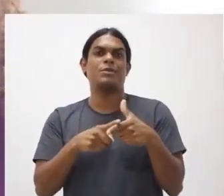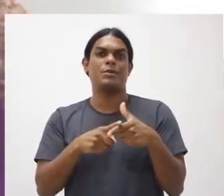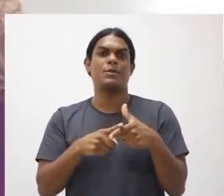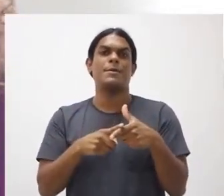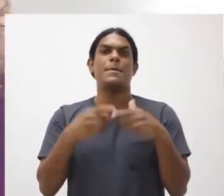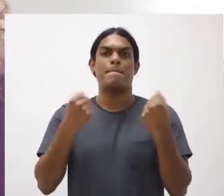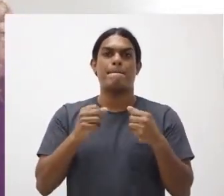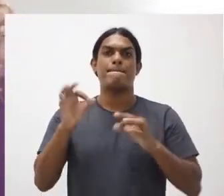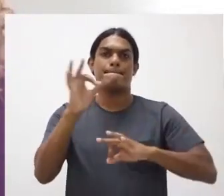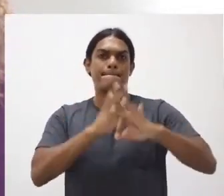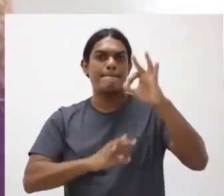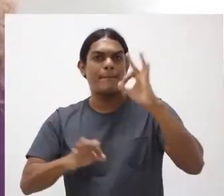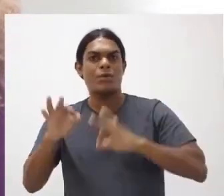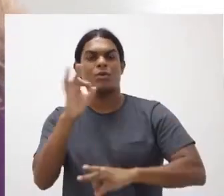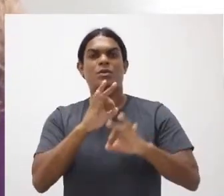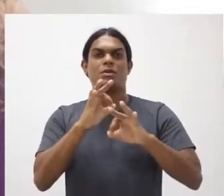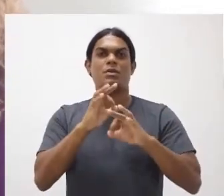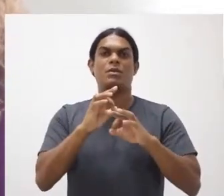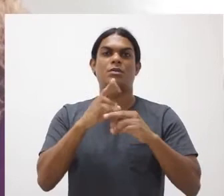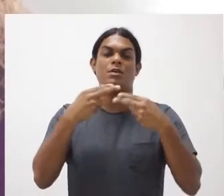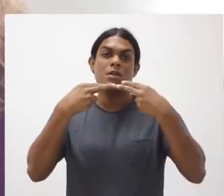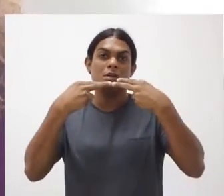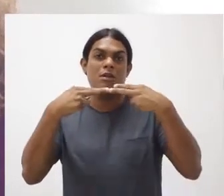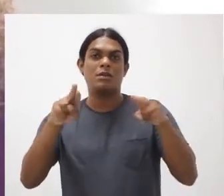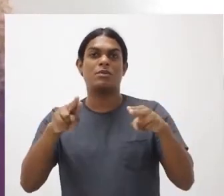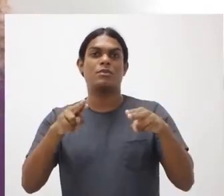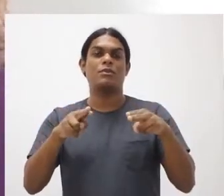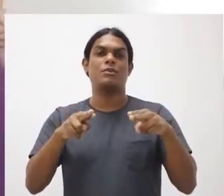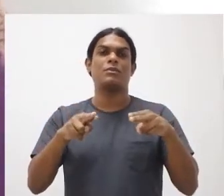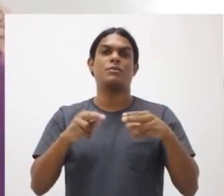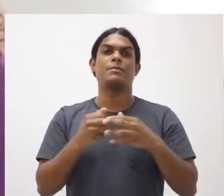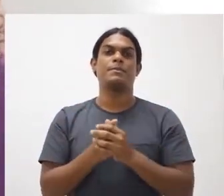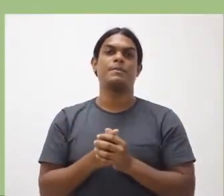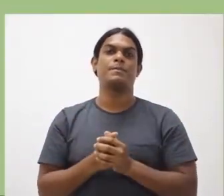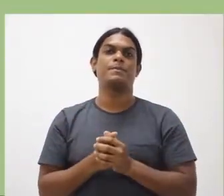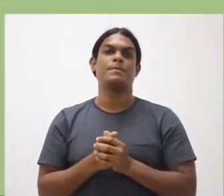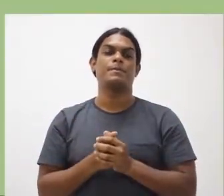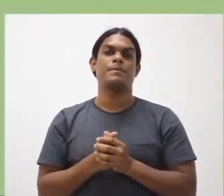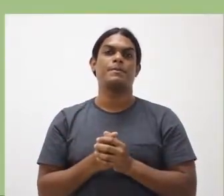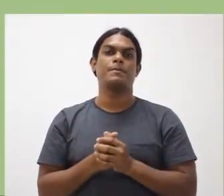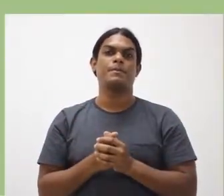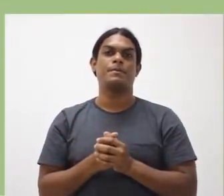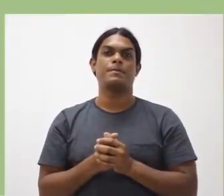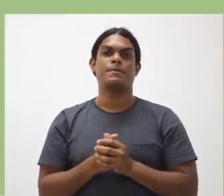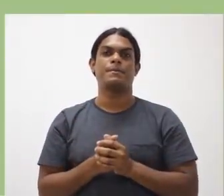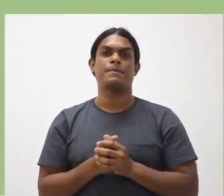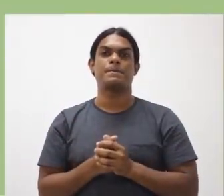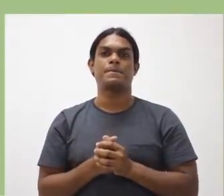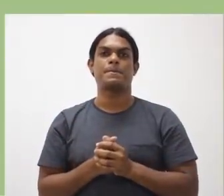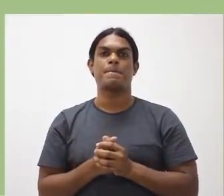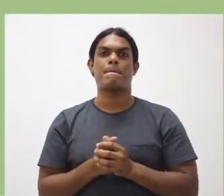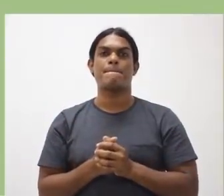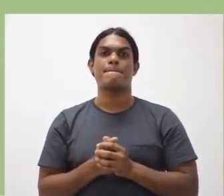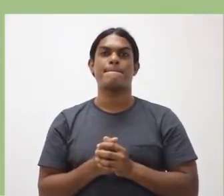e que podem ser solucionados com uma boa utilização da atividade de movimentação e distribuição.